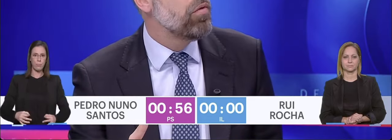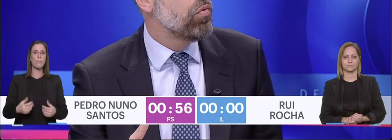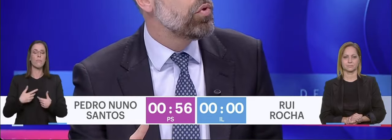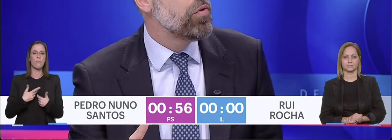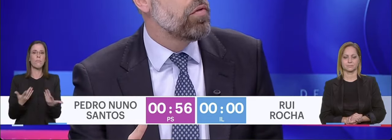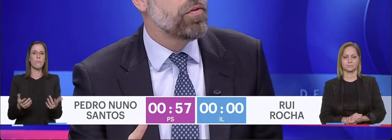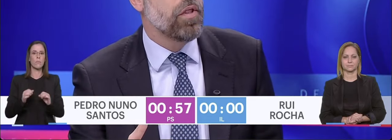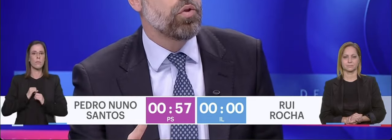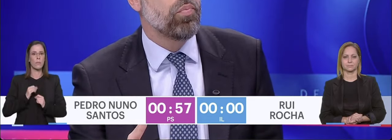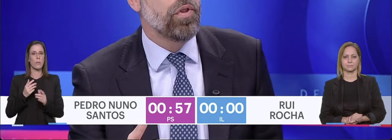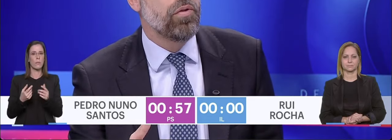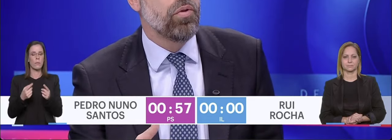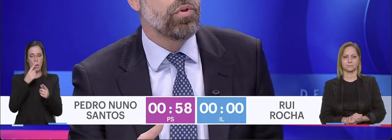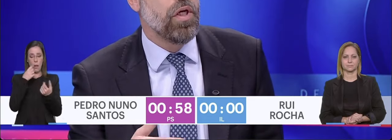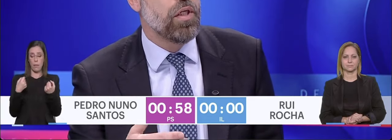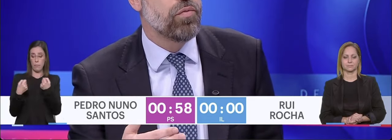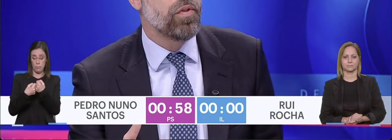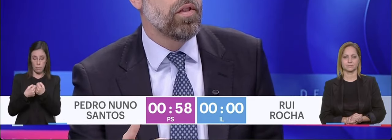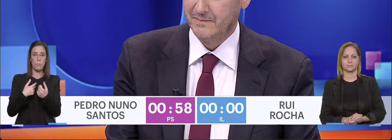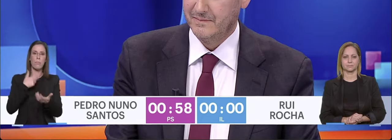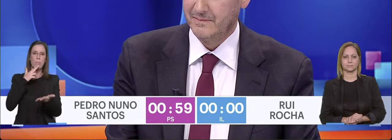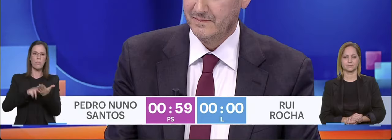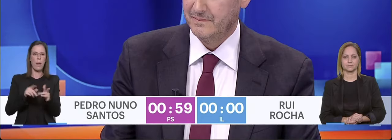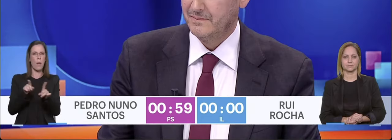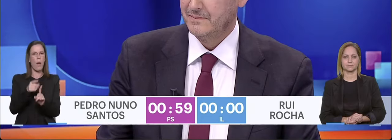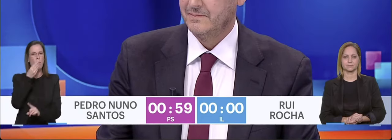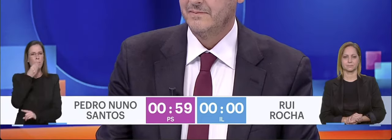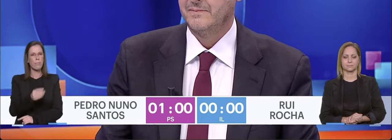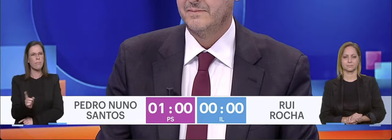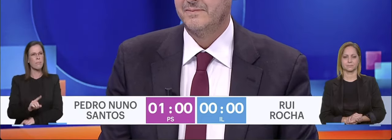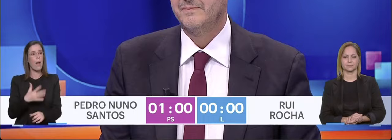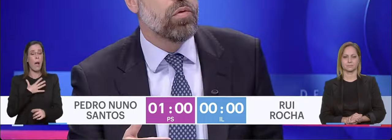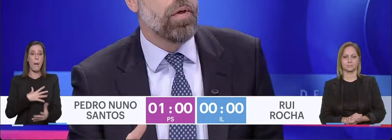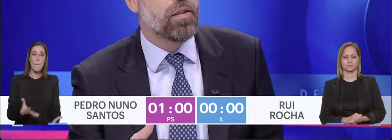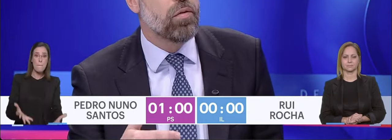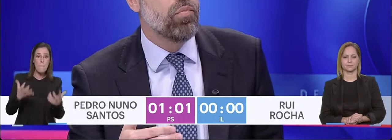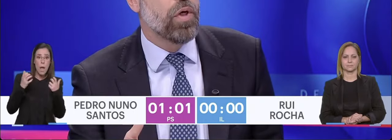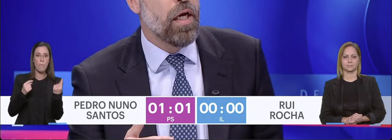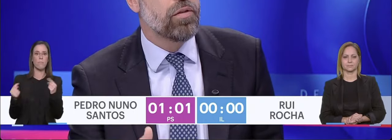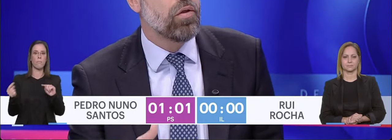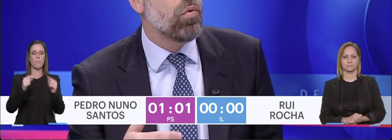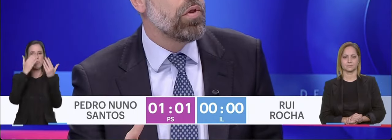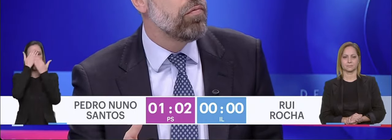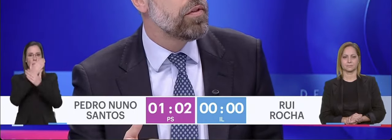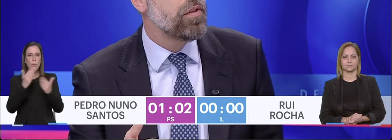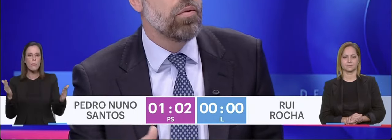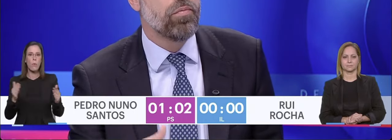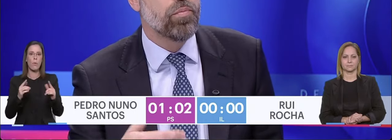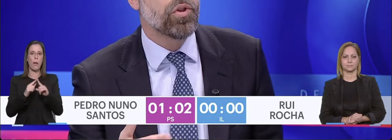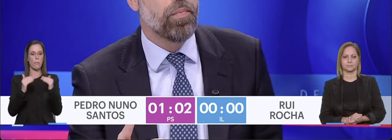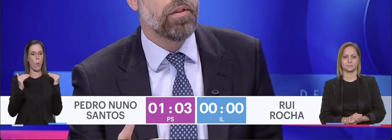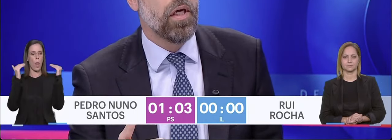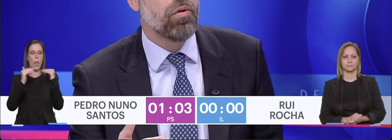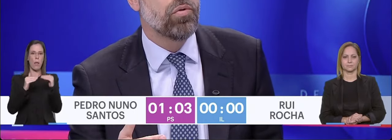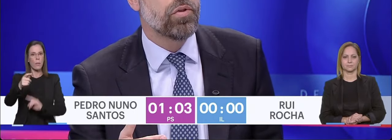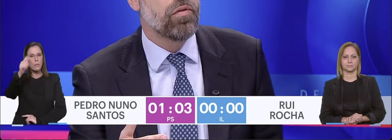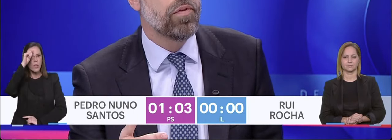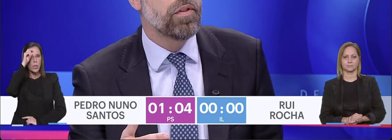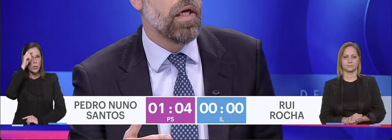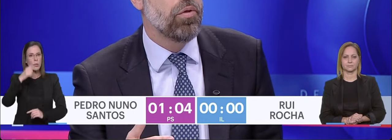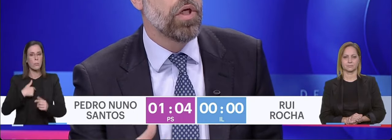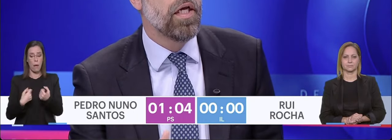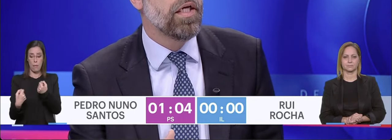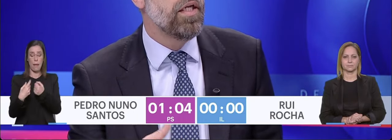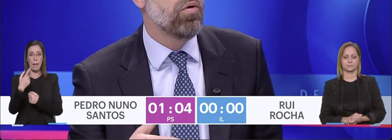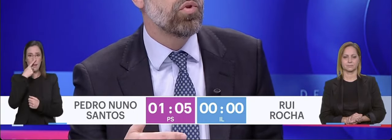na relação com os meus adversários políticos e acho ver verdadeiramente se nós quisermos ter um debate democrático com elevação devemos respeitar os nossos